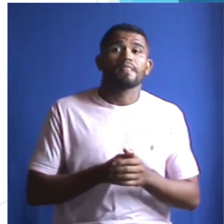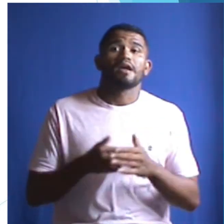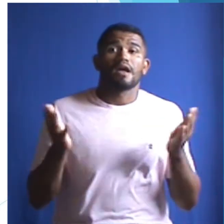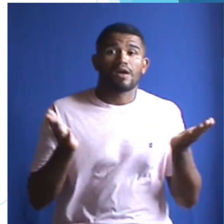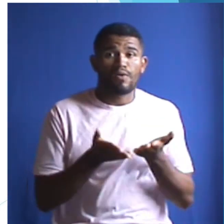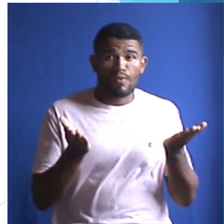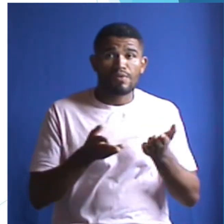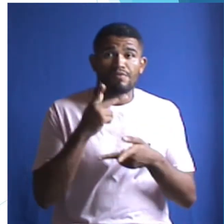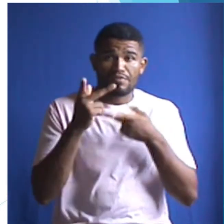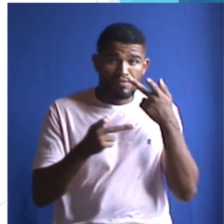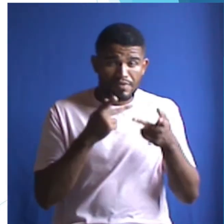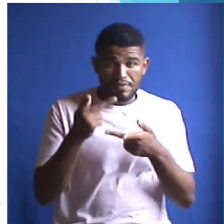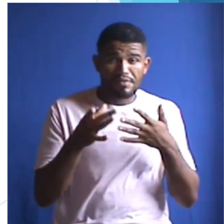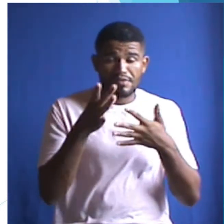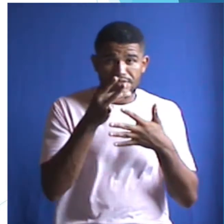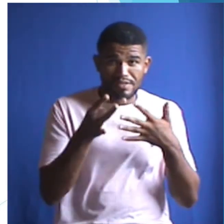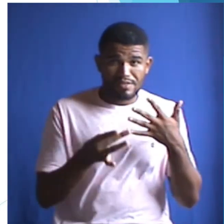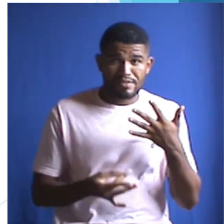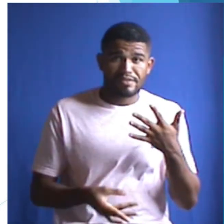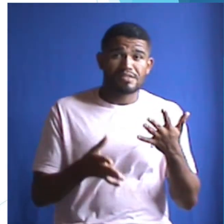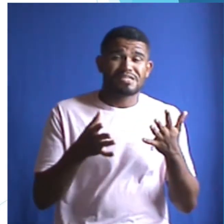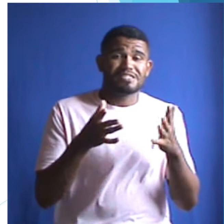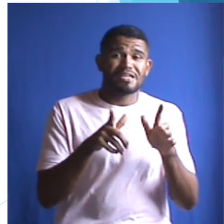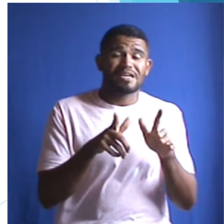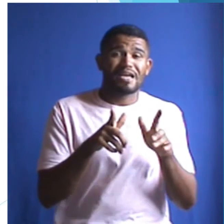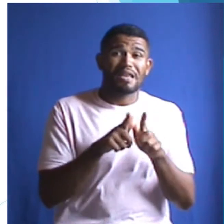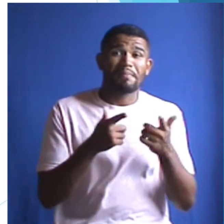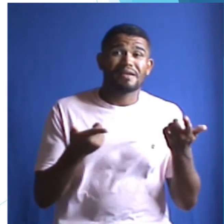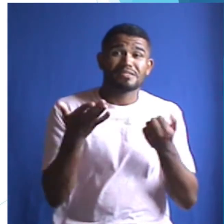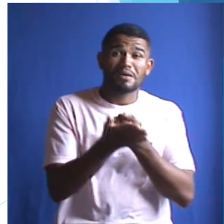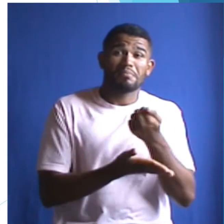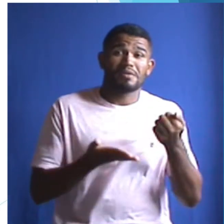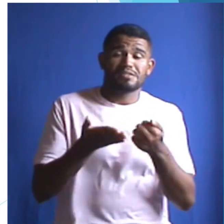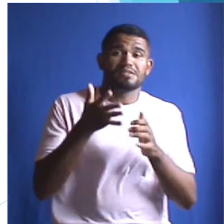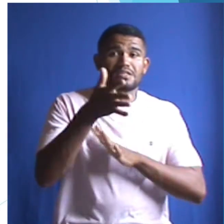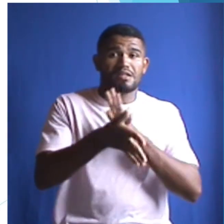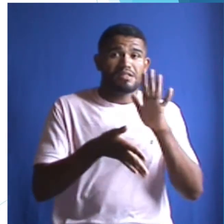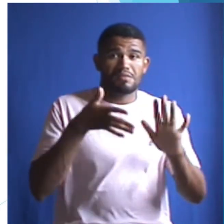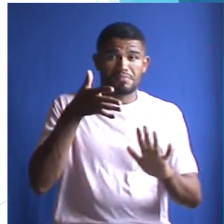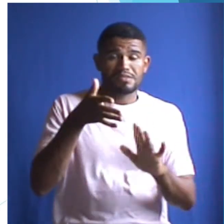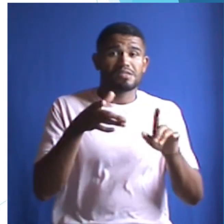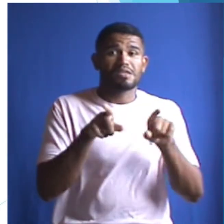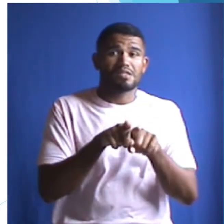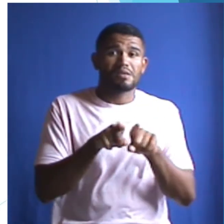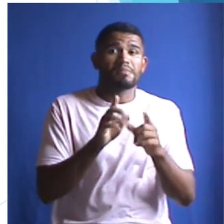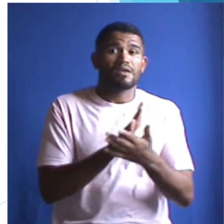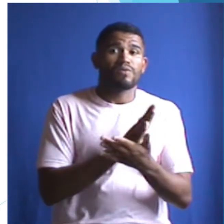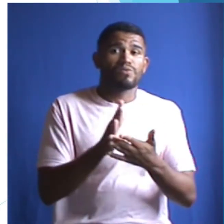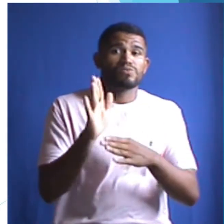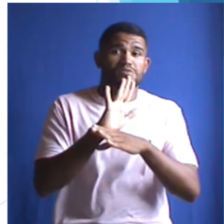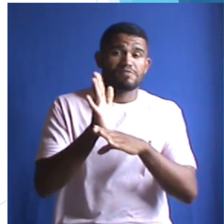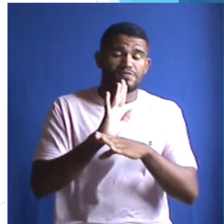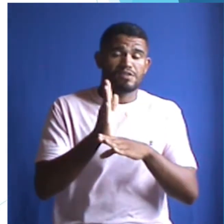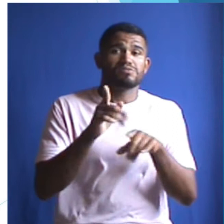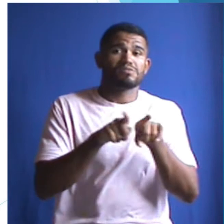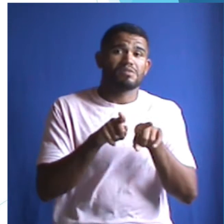Eu vou falar aqui nessa aula das características gramaticais básicas da Libras e, como todas as aulas, eu vou deixar alguns